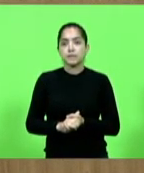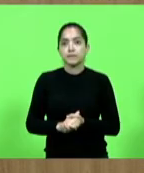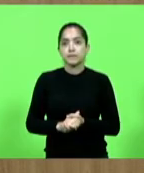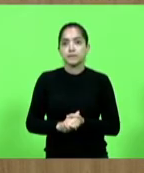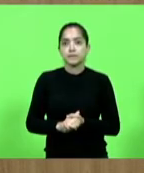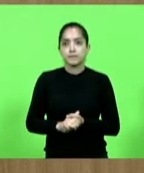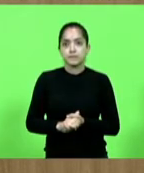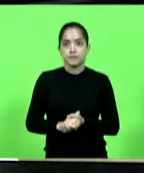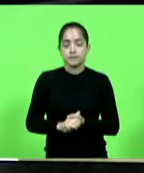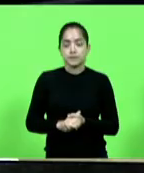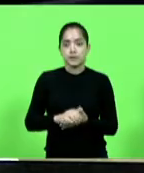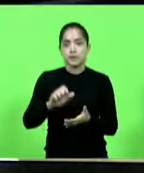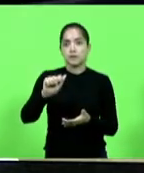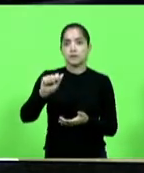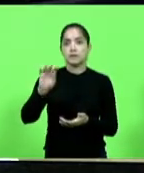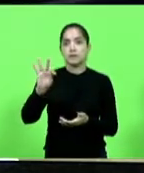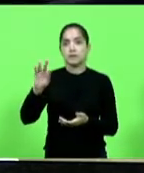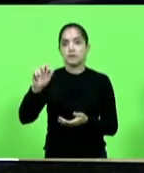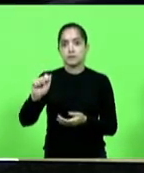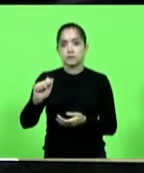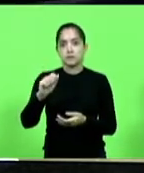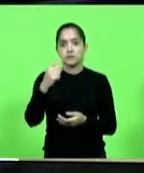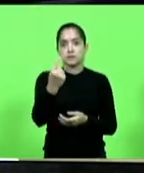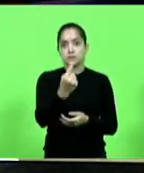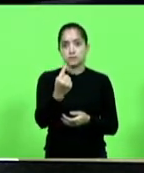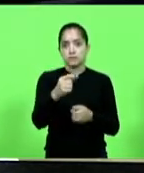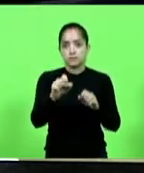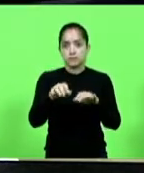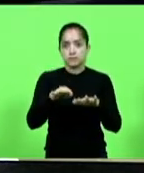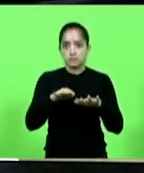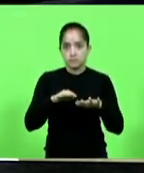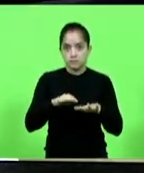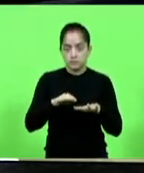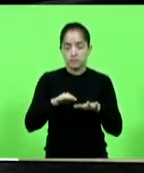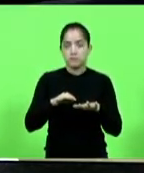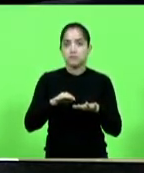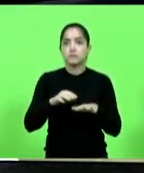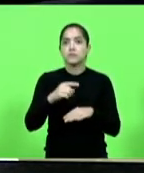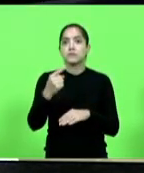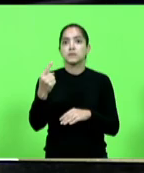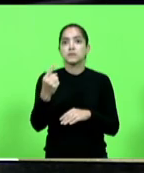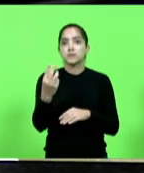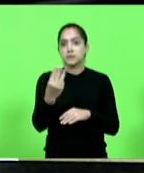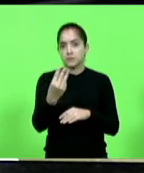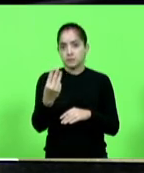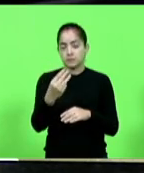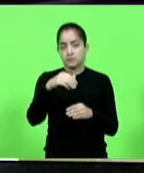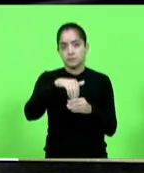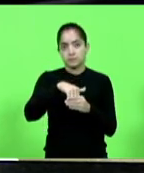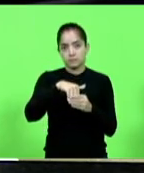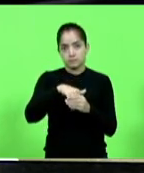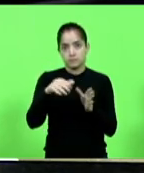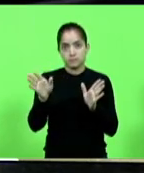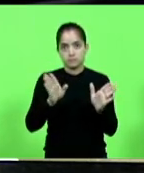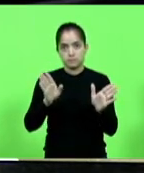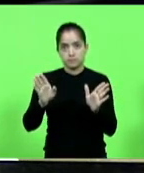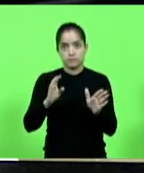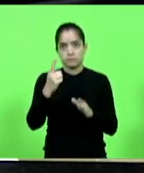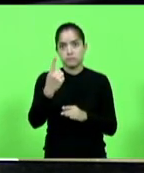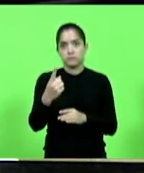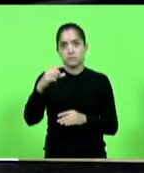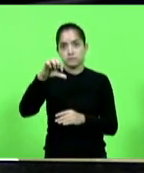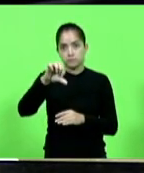Ata da 11ª Sessão Extraordinária da 3ª Sessão Legislativa